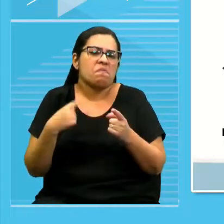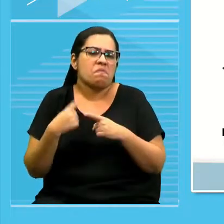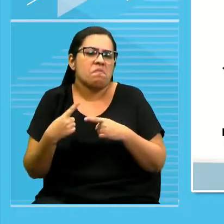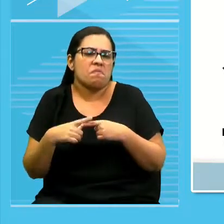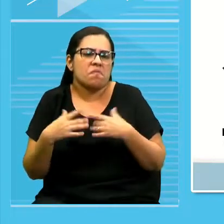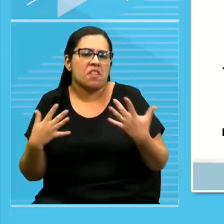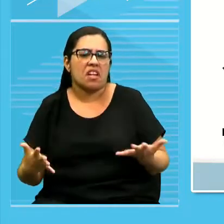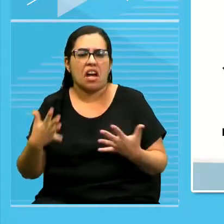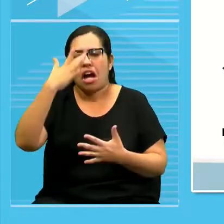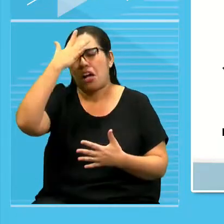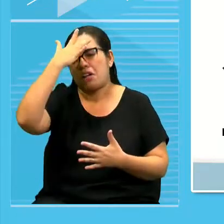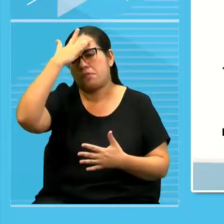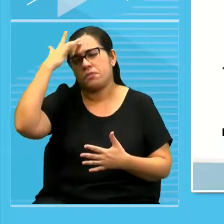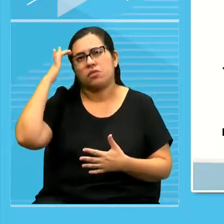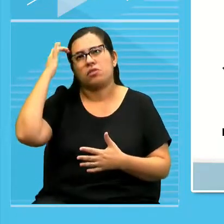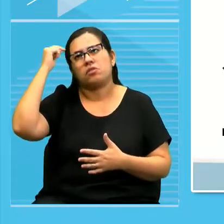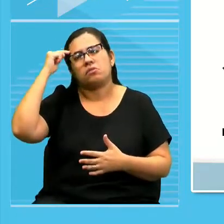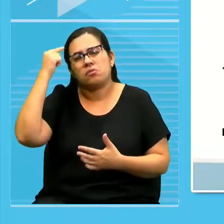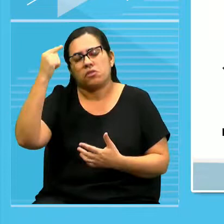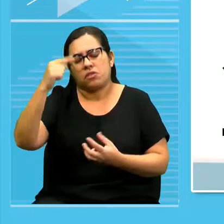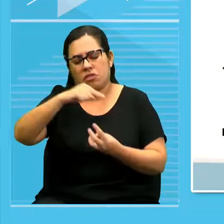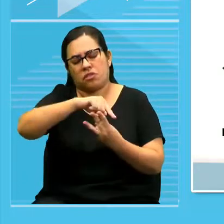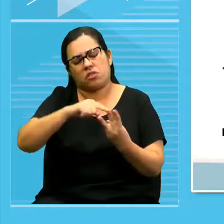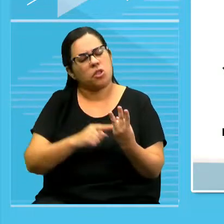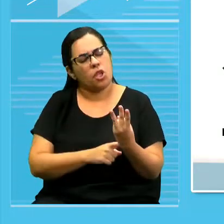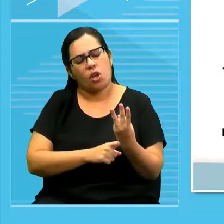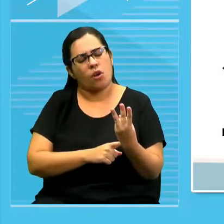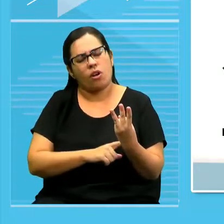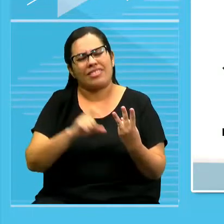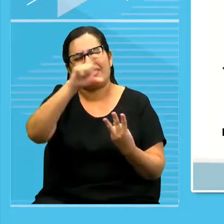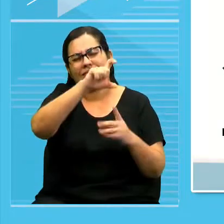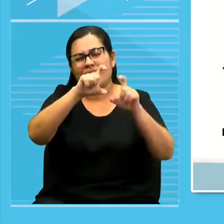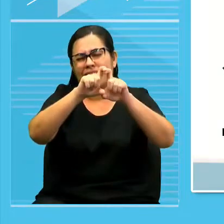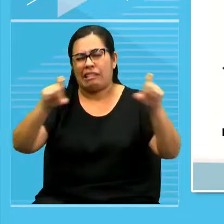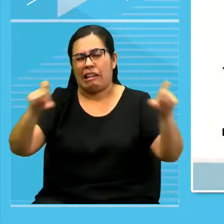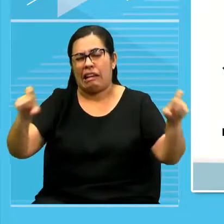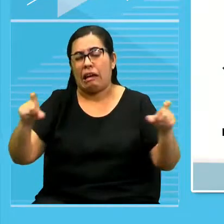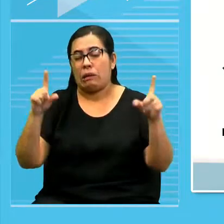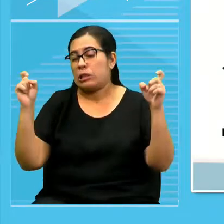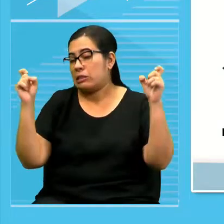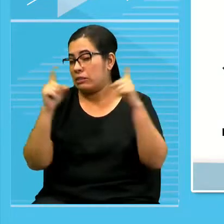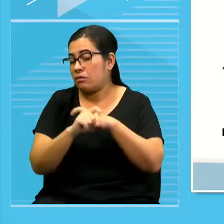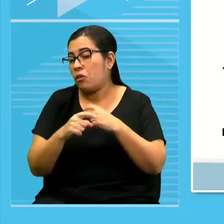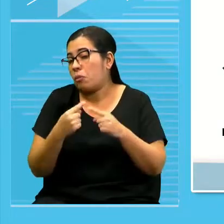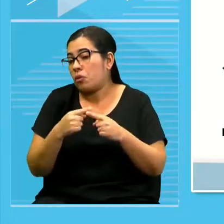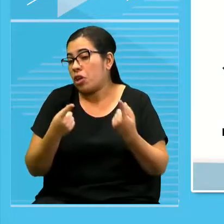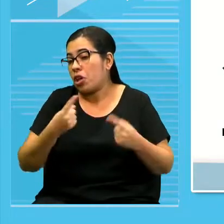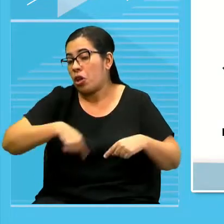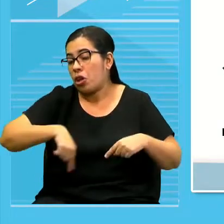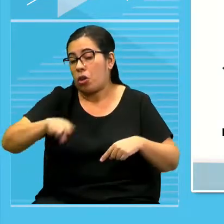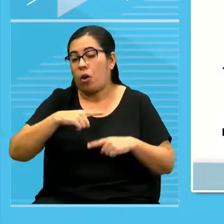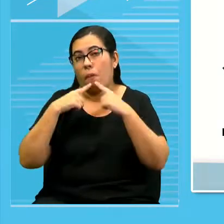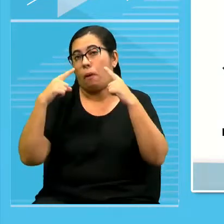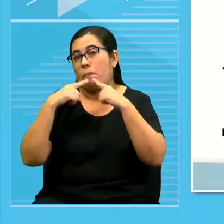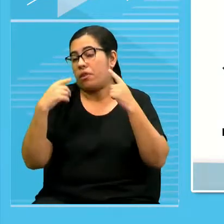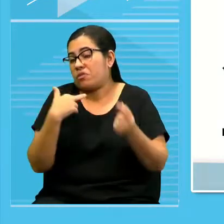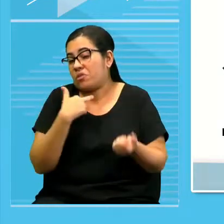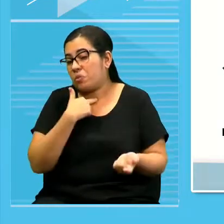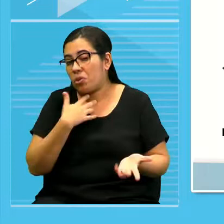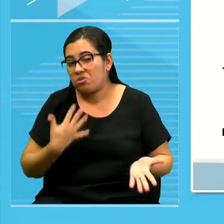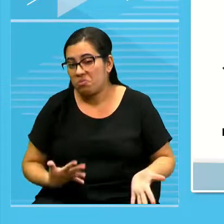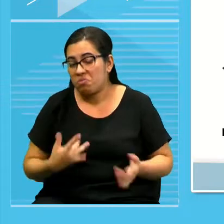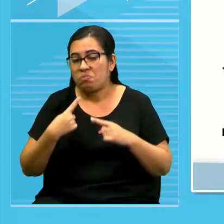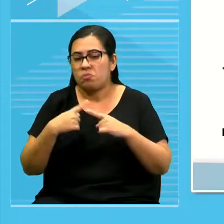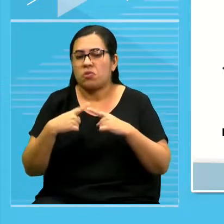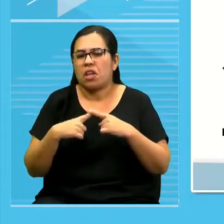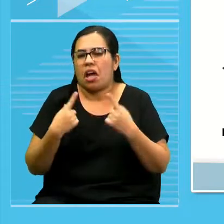que as pessoas achavam que esses três fatores era algo sempre foi nos ensinado que a gente não deveria discutir e quando eu falo